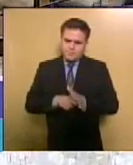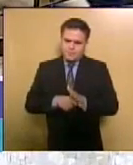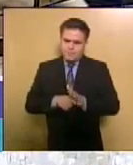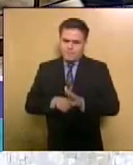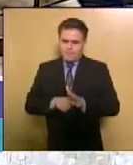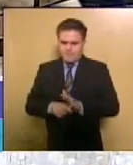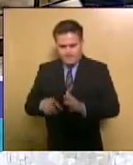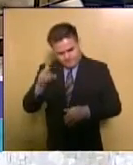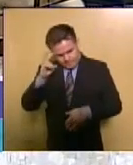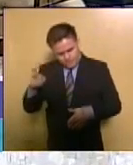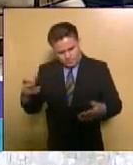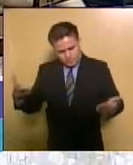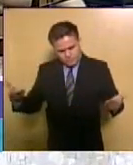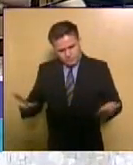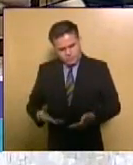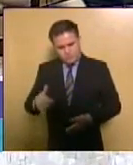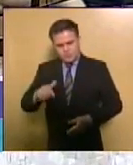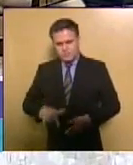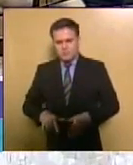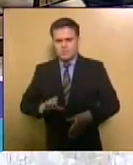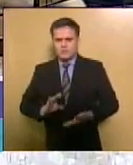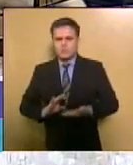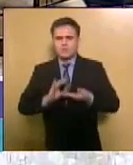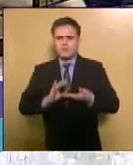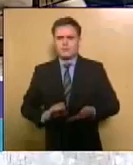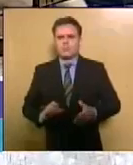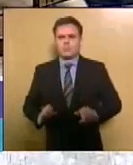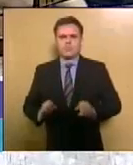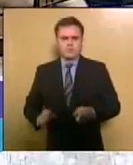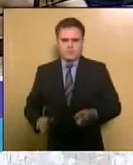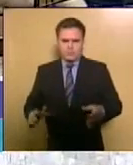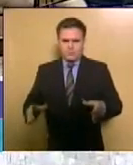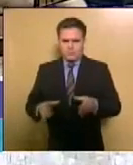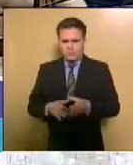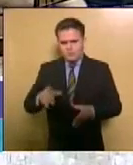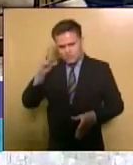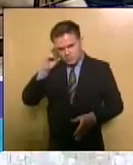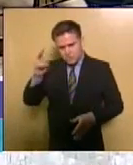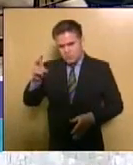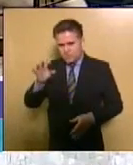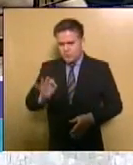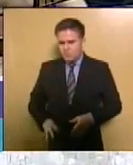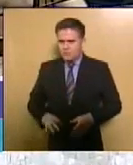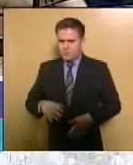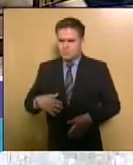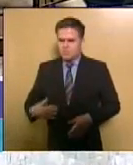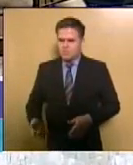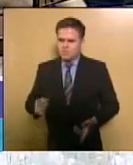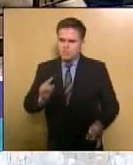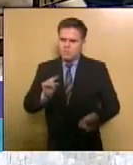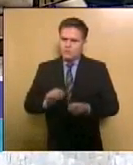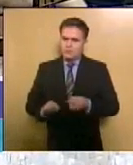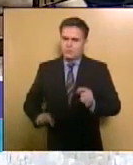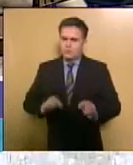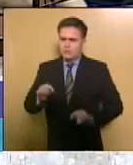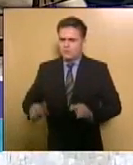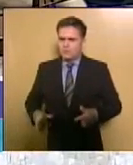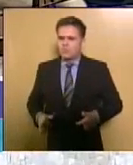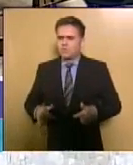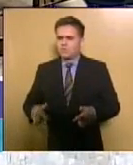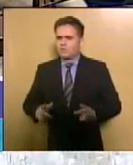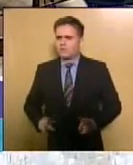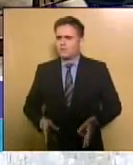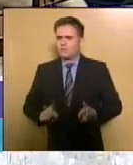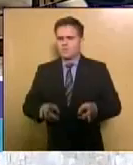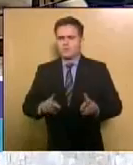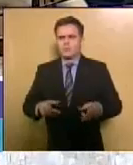de inteligência Mas hoje nós estamos investindo aqui no estado na inteligência macro ou seja Para justamente buscando a